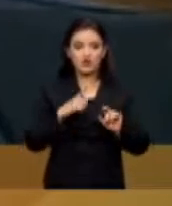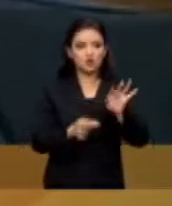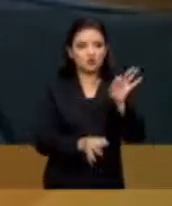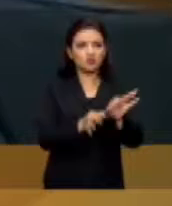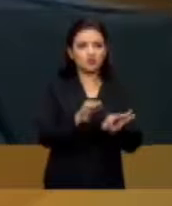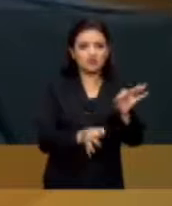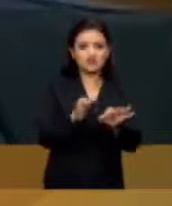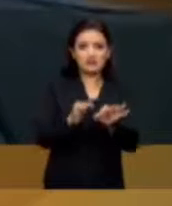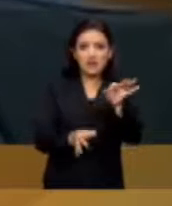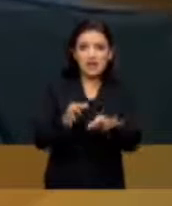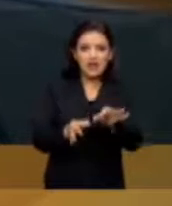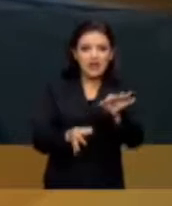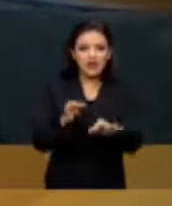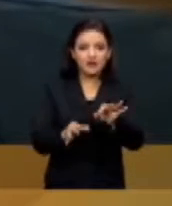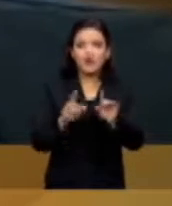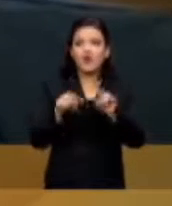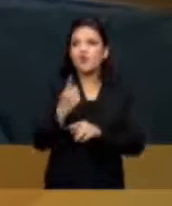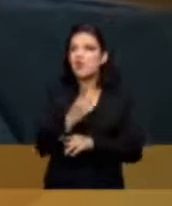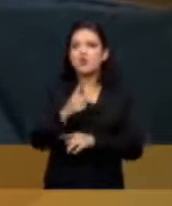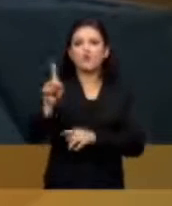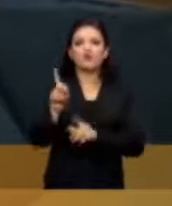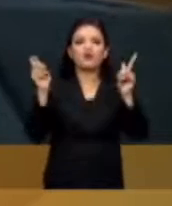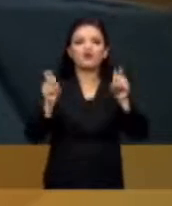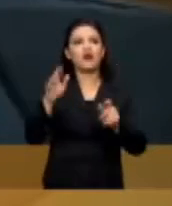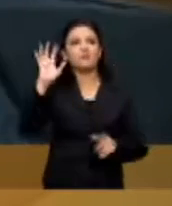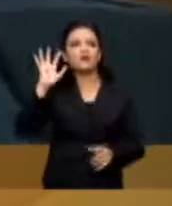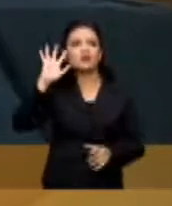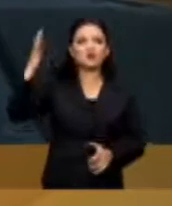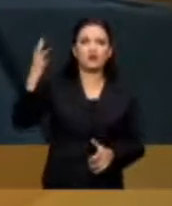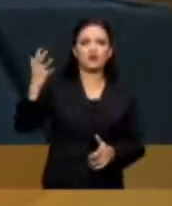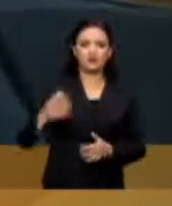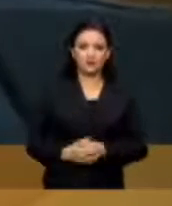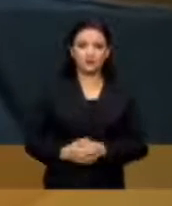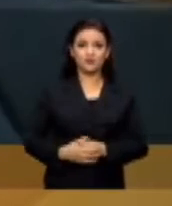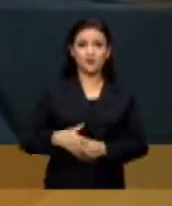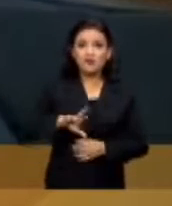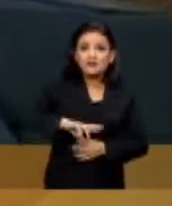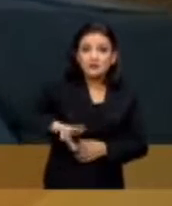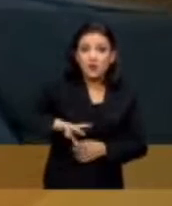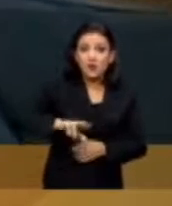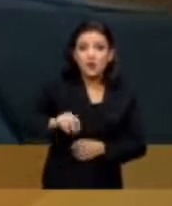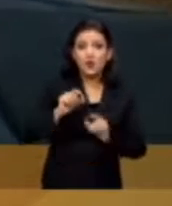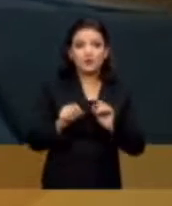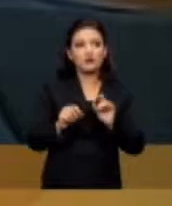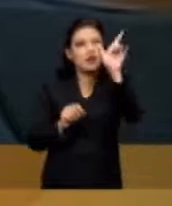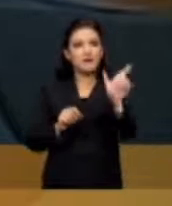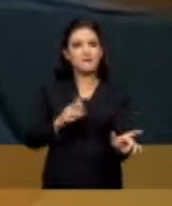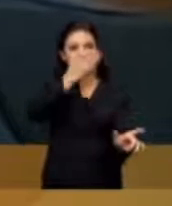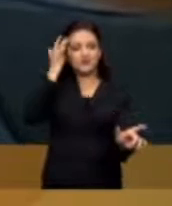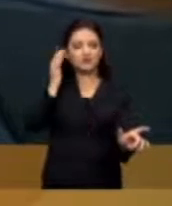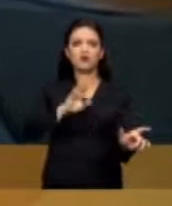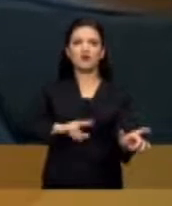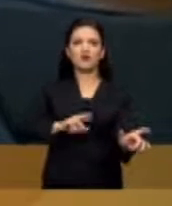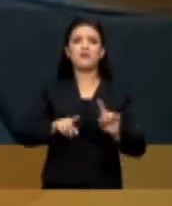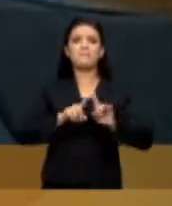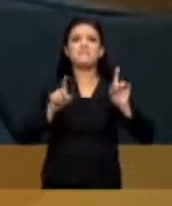possível para os conflitos e as lides. Não se trata de respeito à pessoa do juiz, mas à